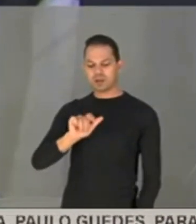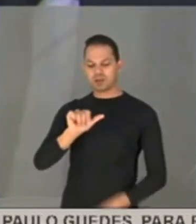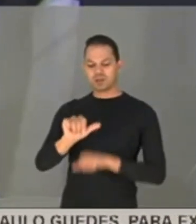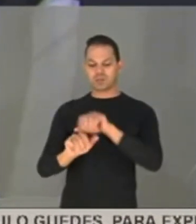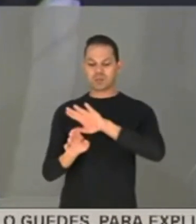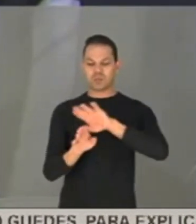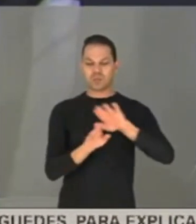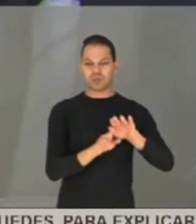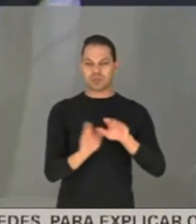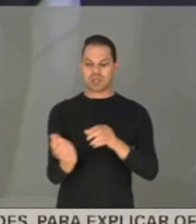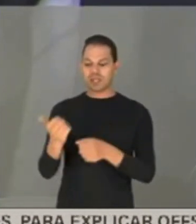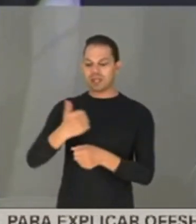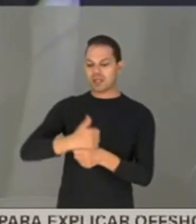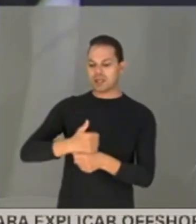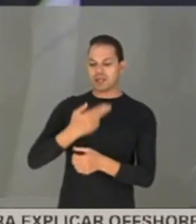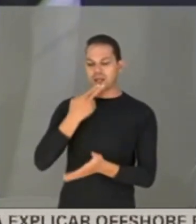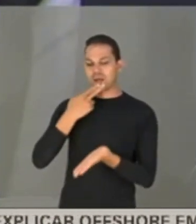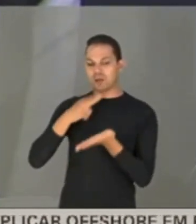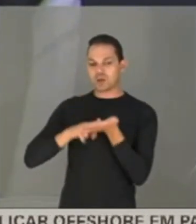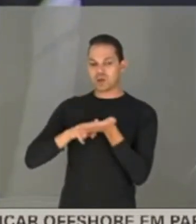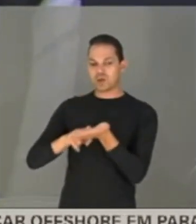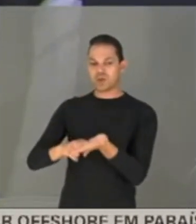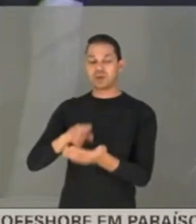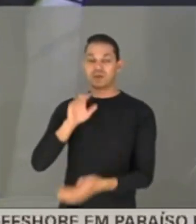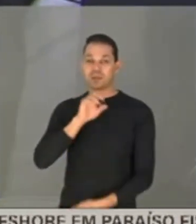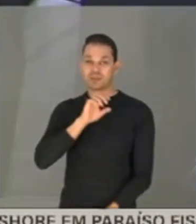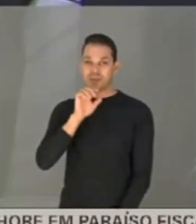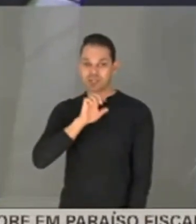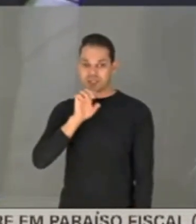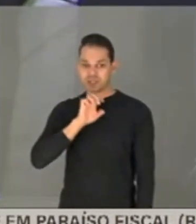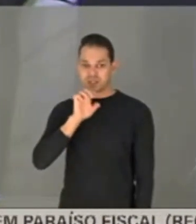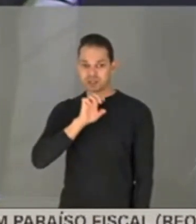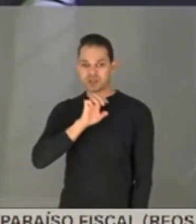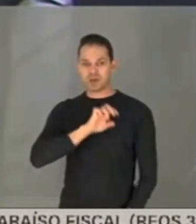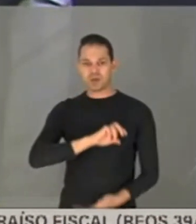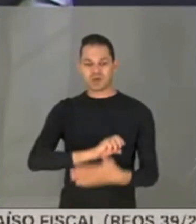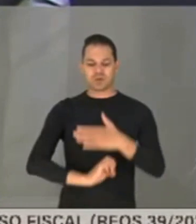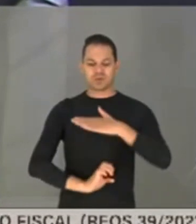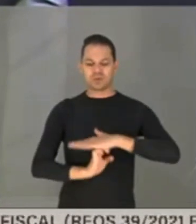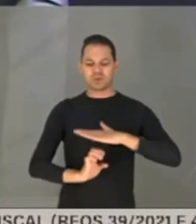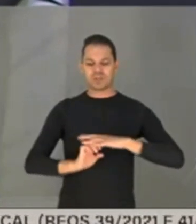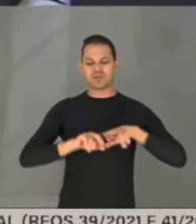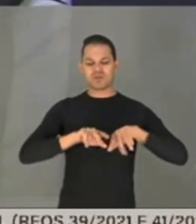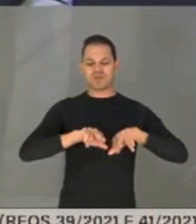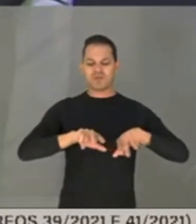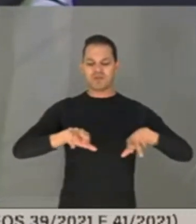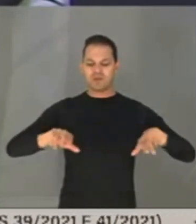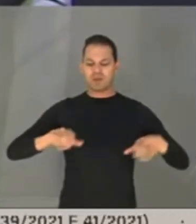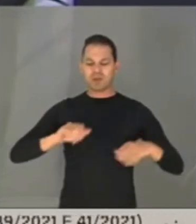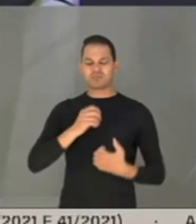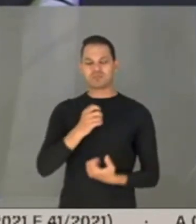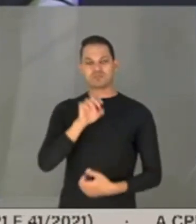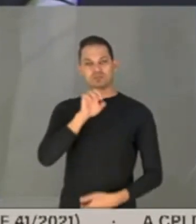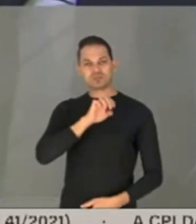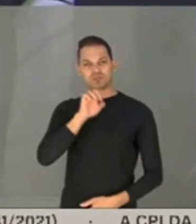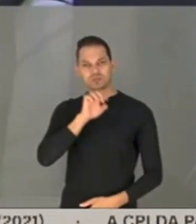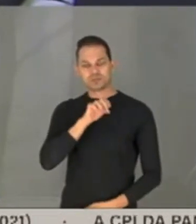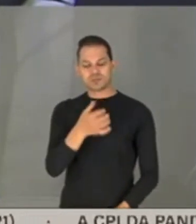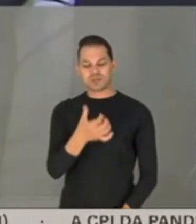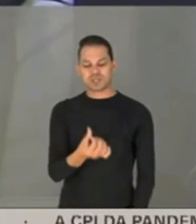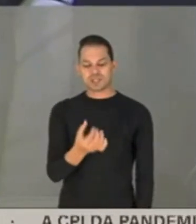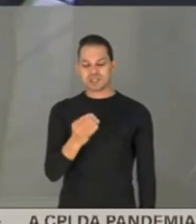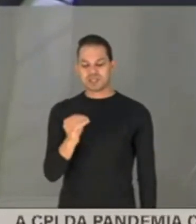Correios. Então, foi feito um emergencial. Eles cotaram com várias empresas para ficar nesse emergencial aí de